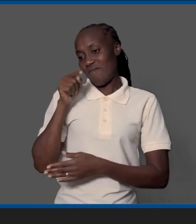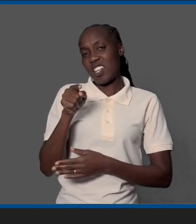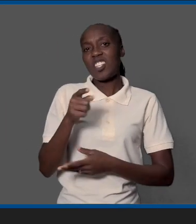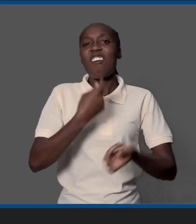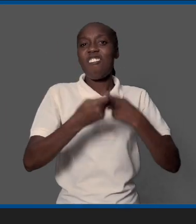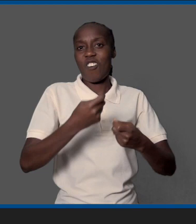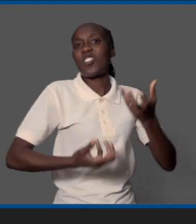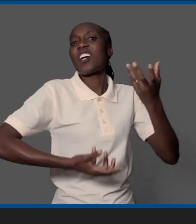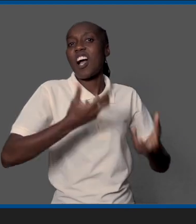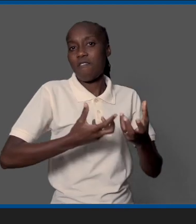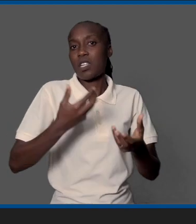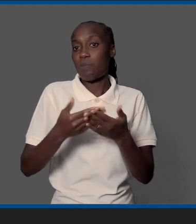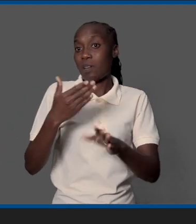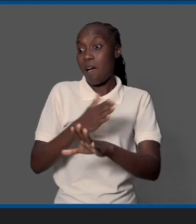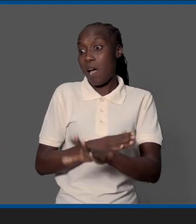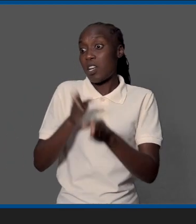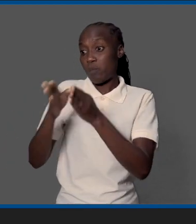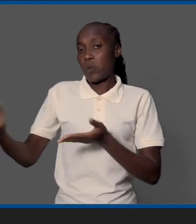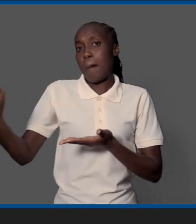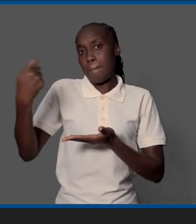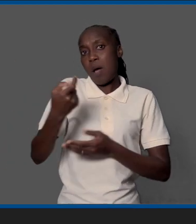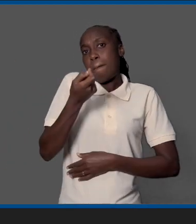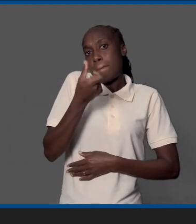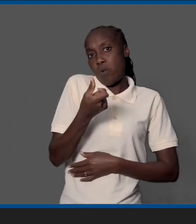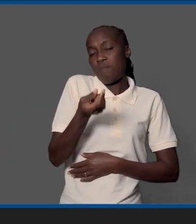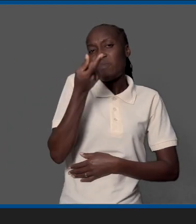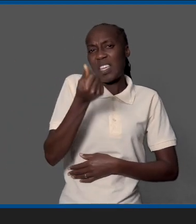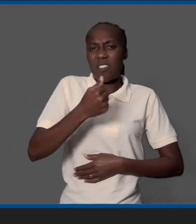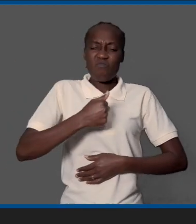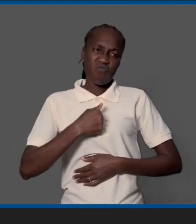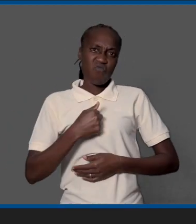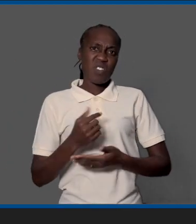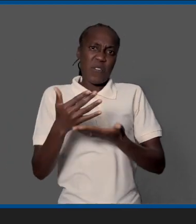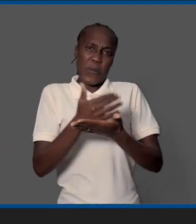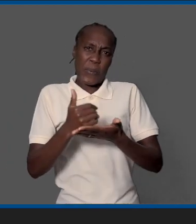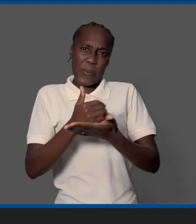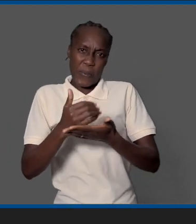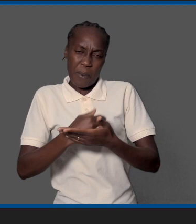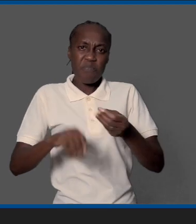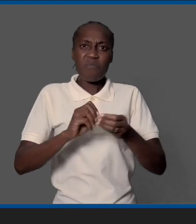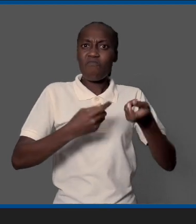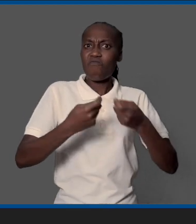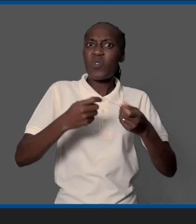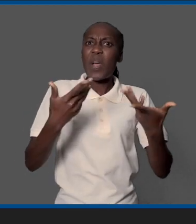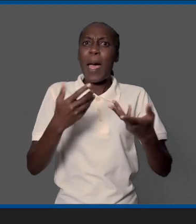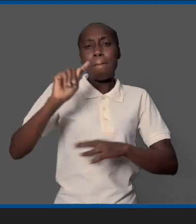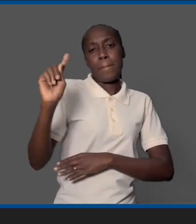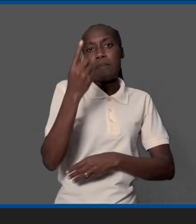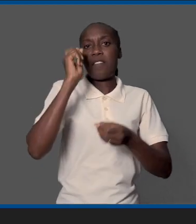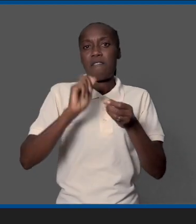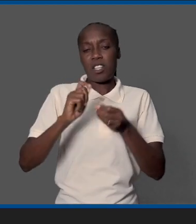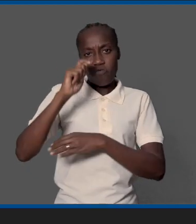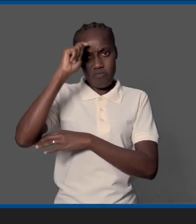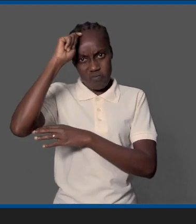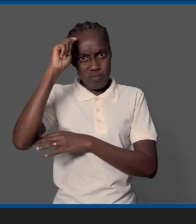investi, fiz um salão de corte de cabelo. Eu vi que aquilo ali não dava, porque